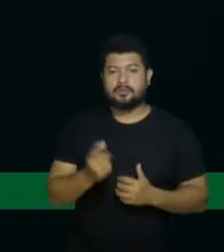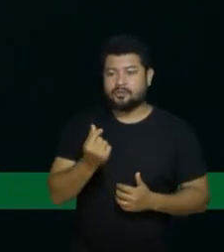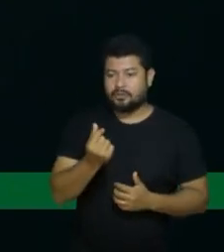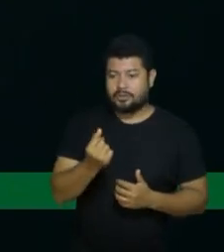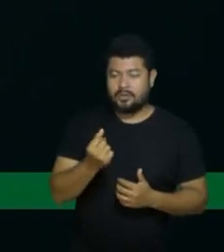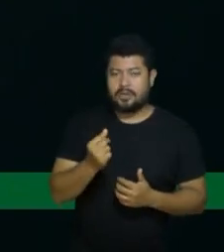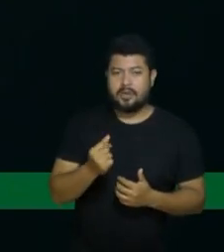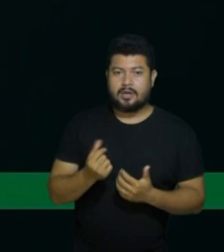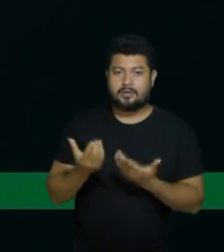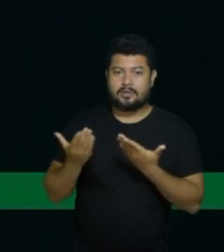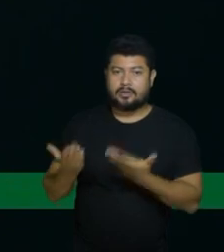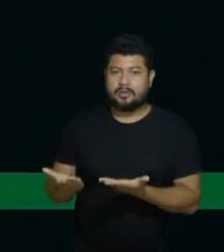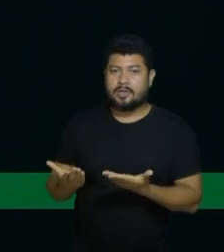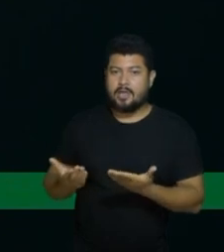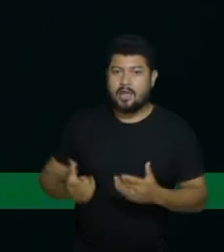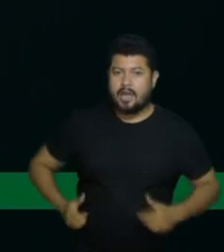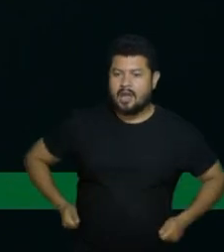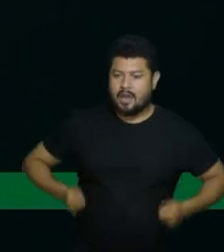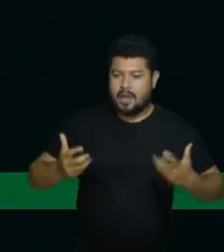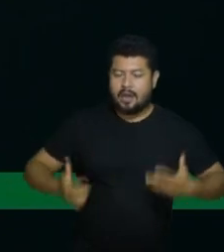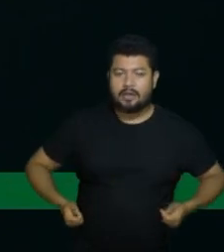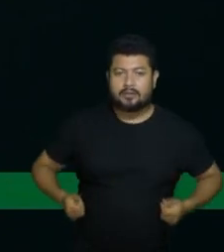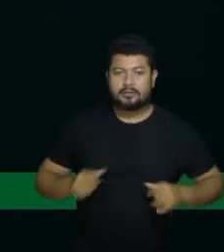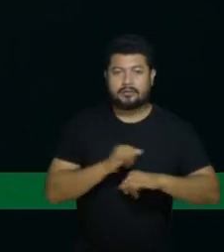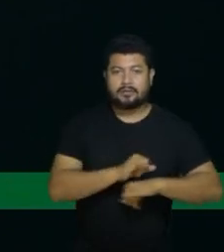impostos não é para gastar com